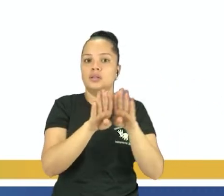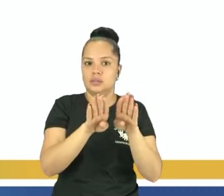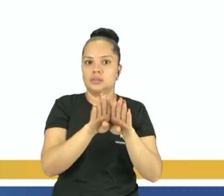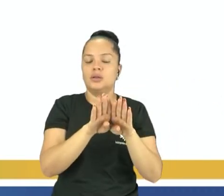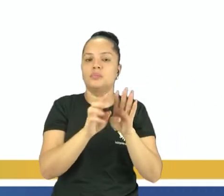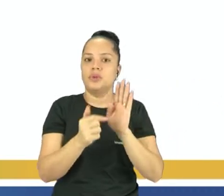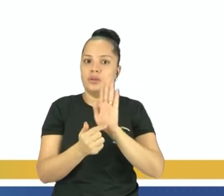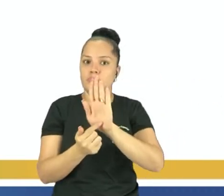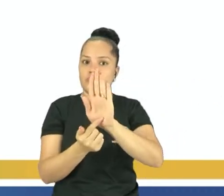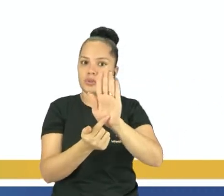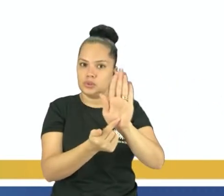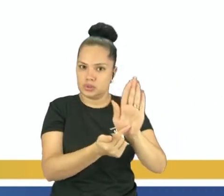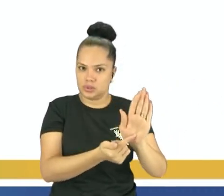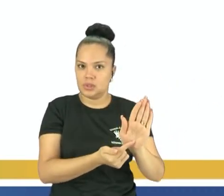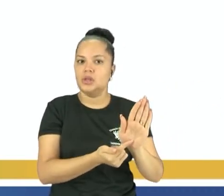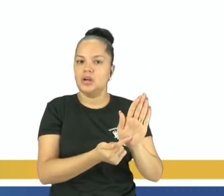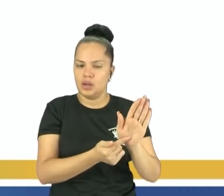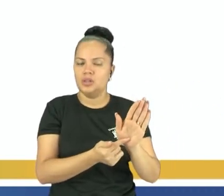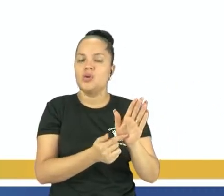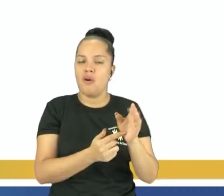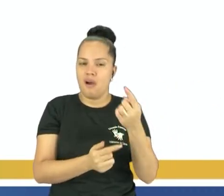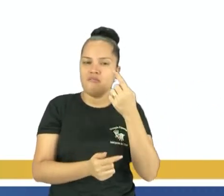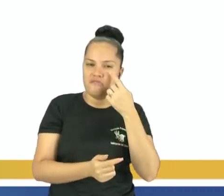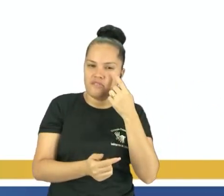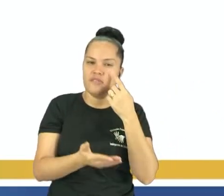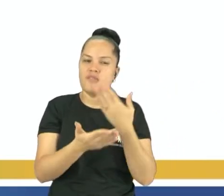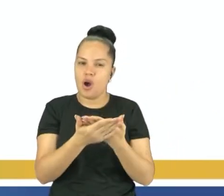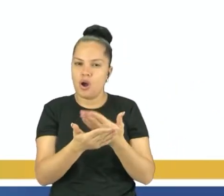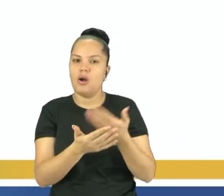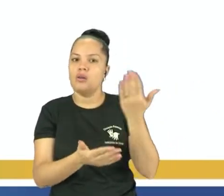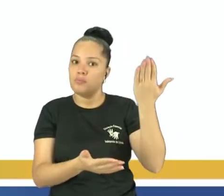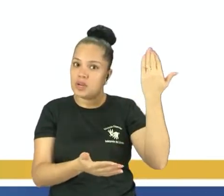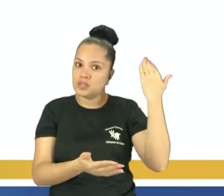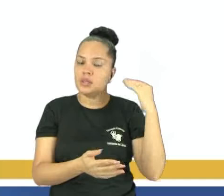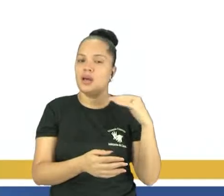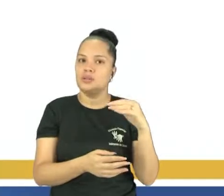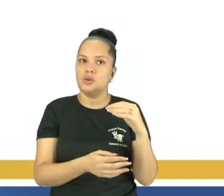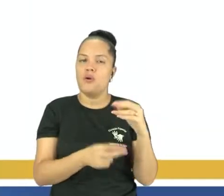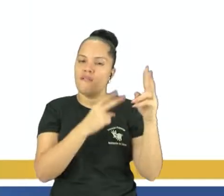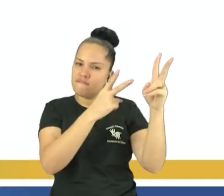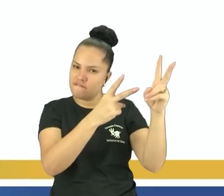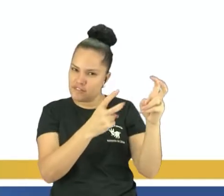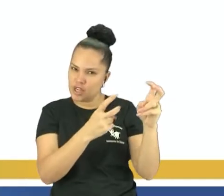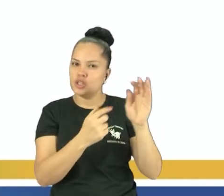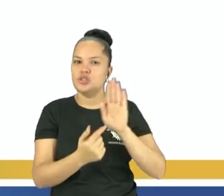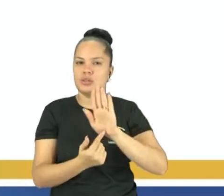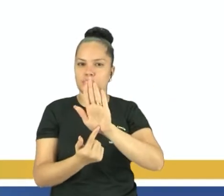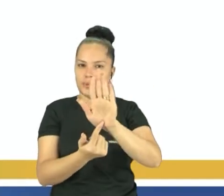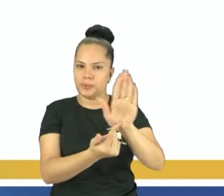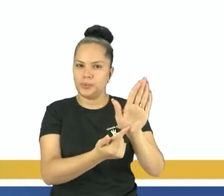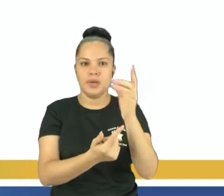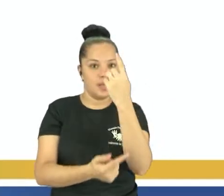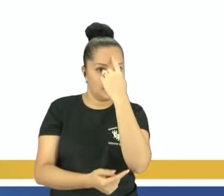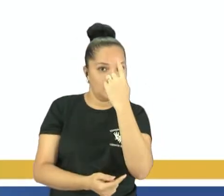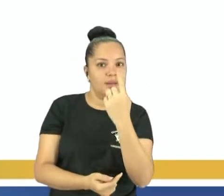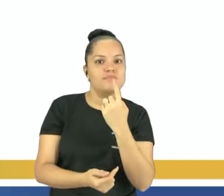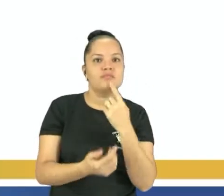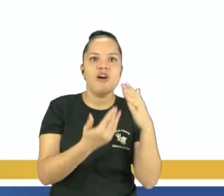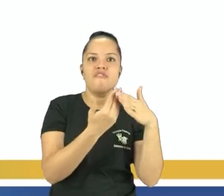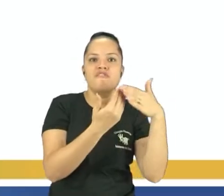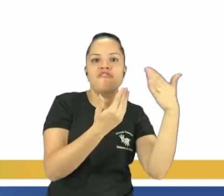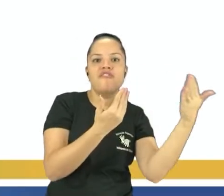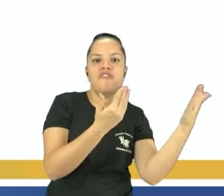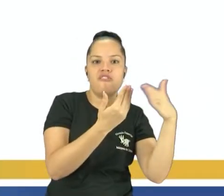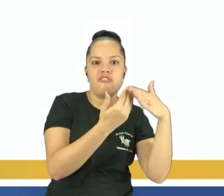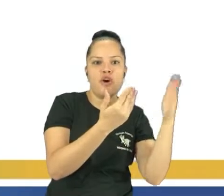adjacente a ele, né? Nós vimos isso nas nossas aulas anteriores. Observe, por exemplo, né, os ângulos que aparecem externos aí dessa figura. Estão